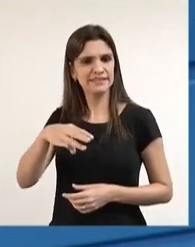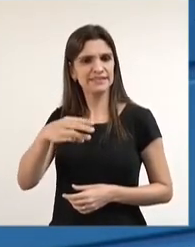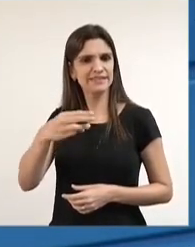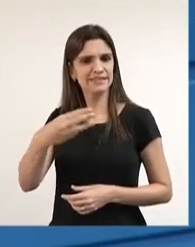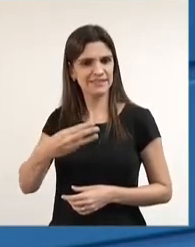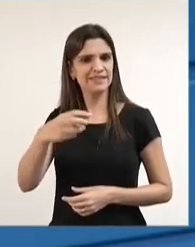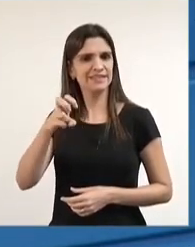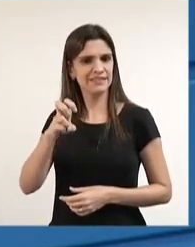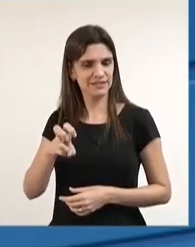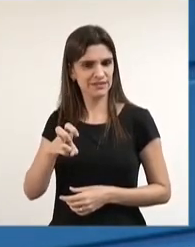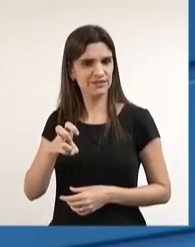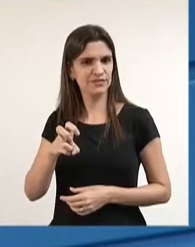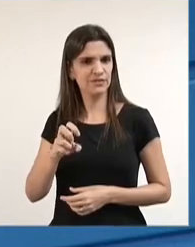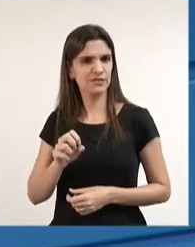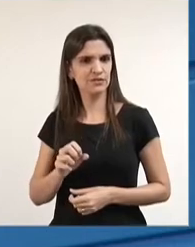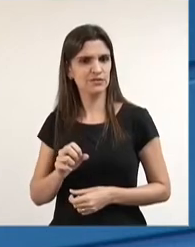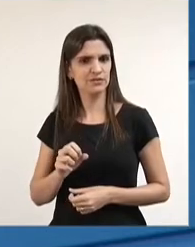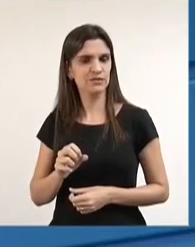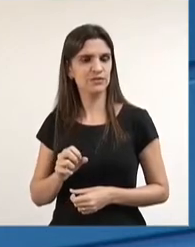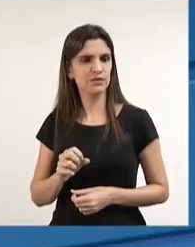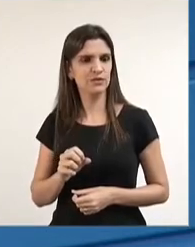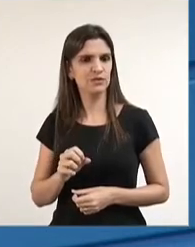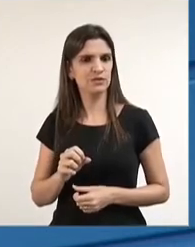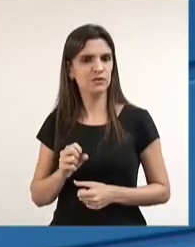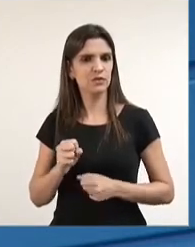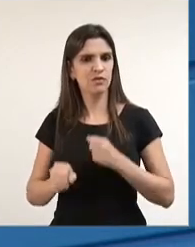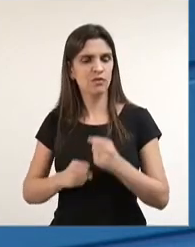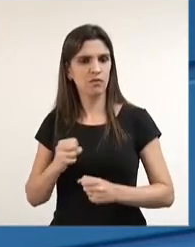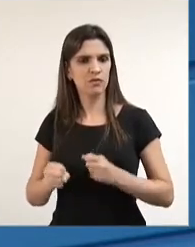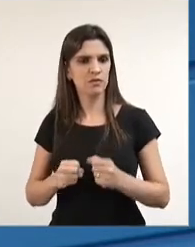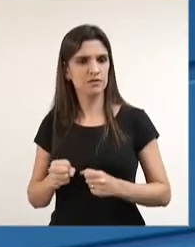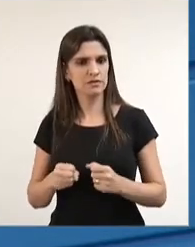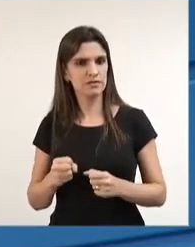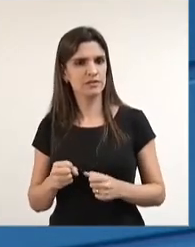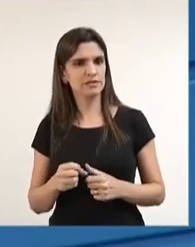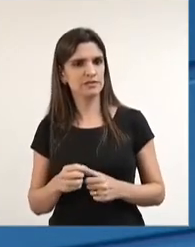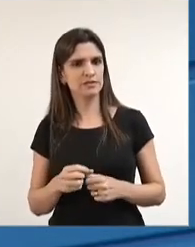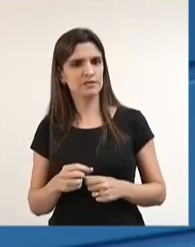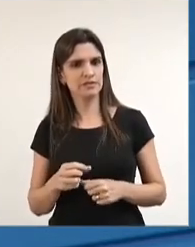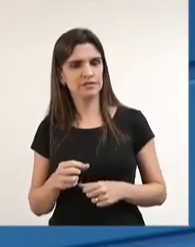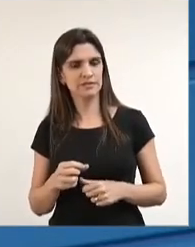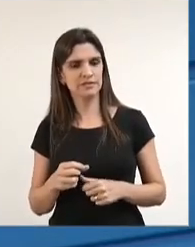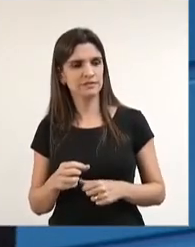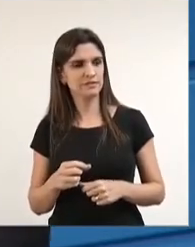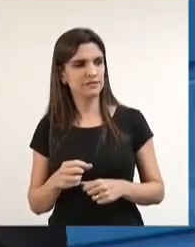35 mil metros, batendo o recorde brasileiro. É só, senhor presidente.